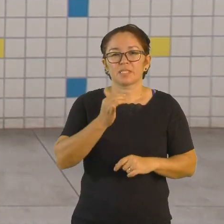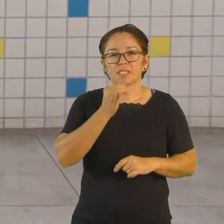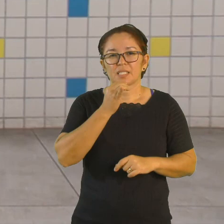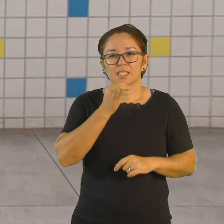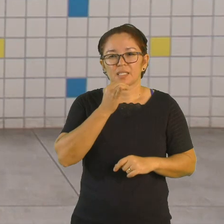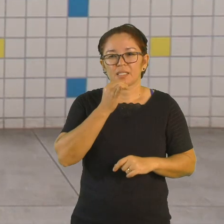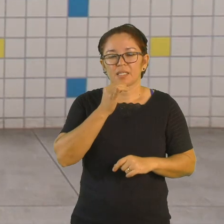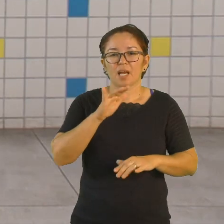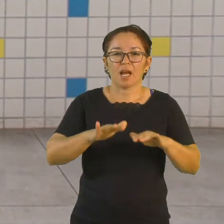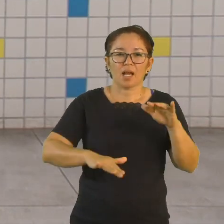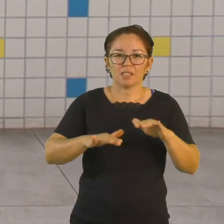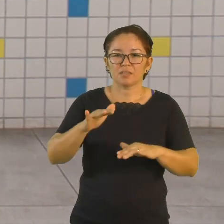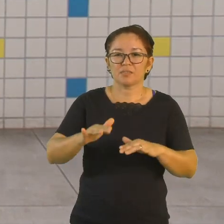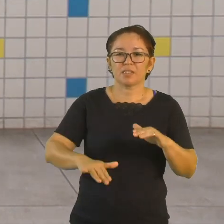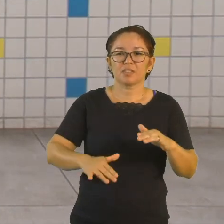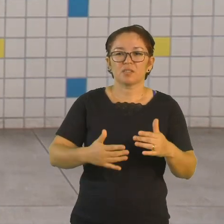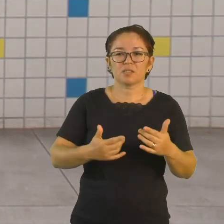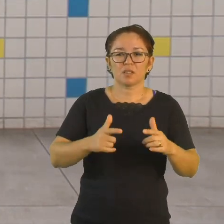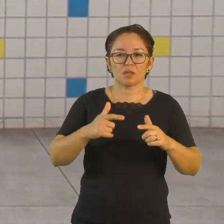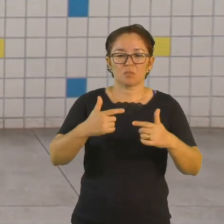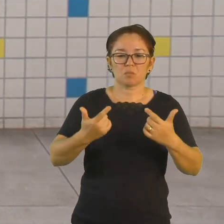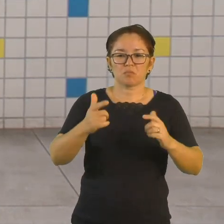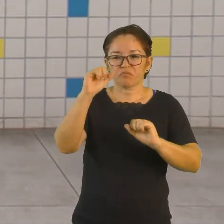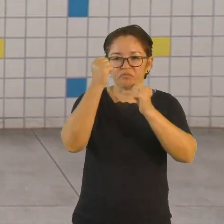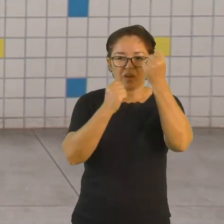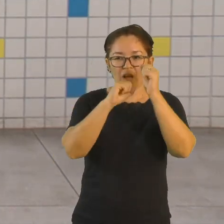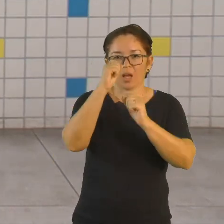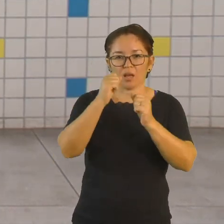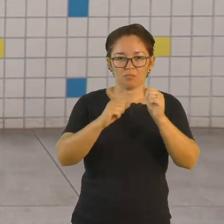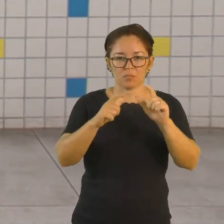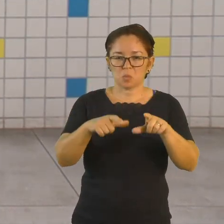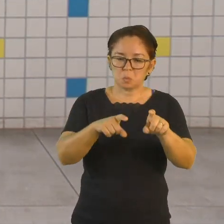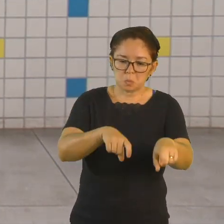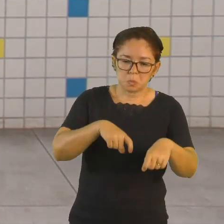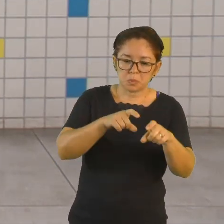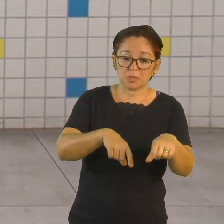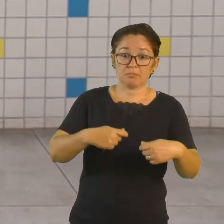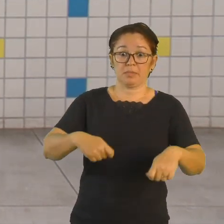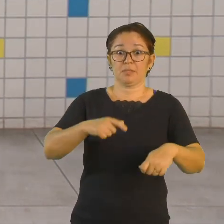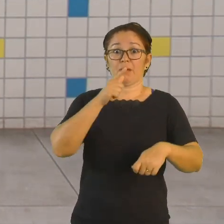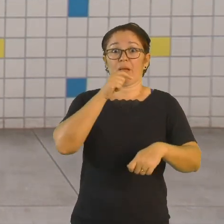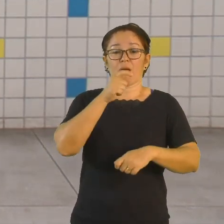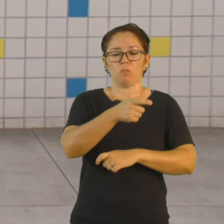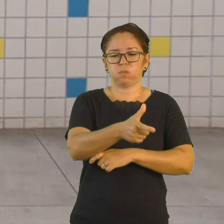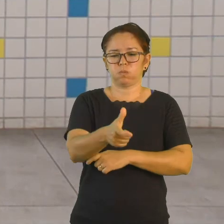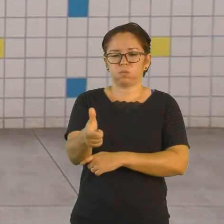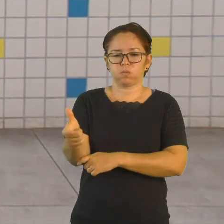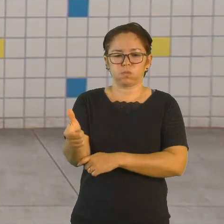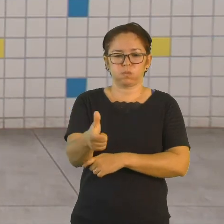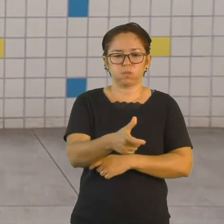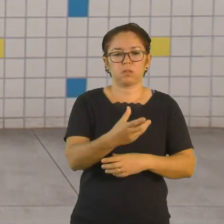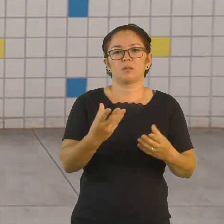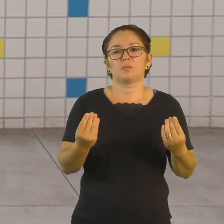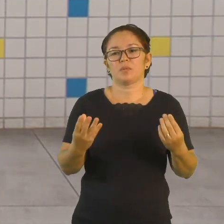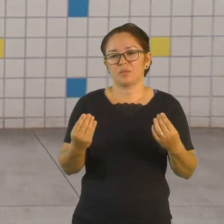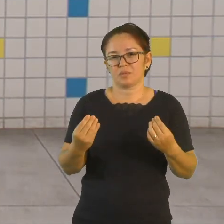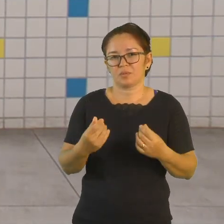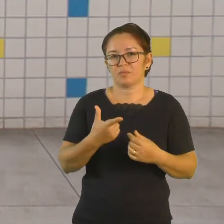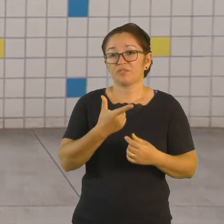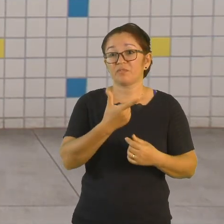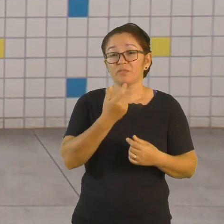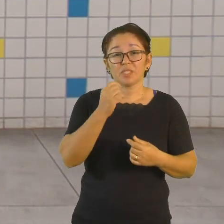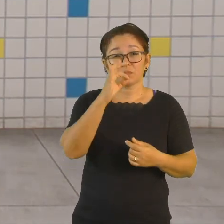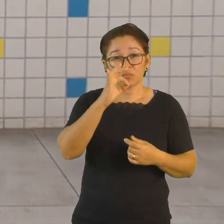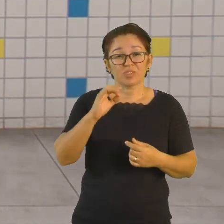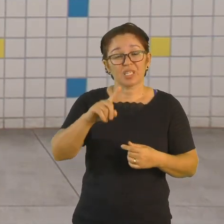determinados produtos. 22% do consumo de água é na indústria e 8% do